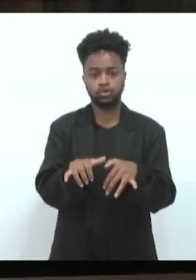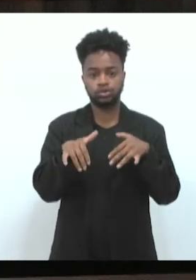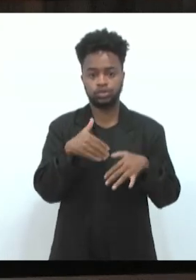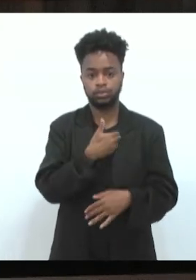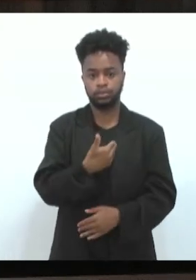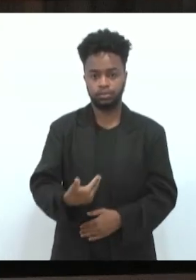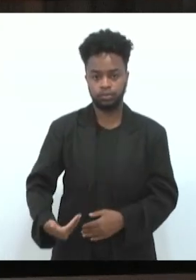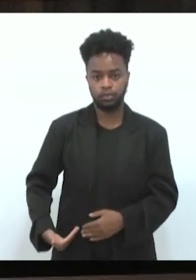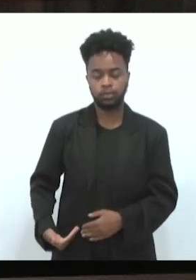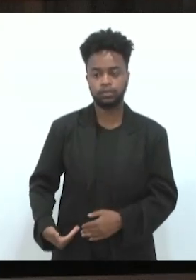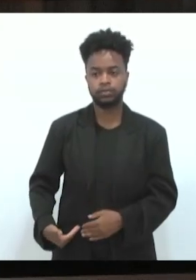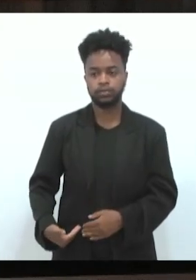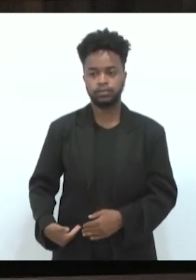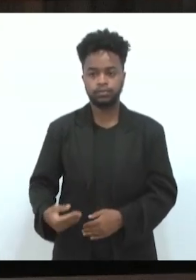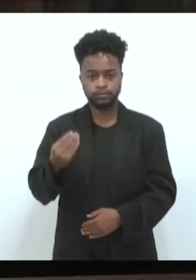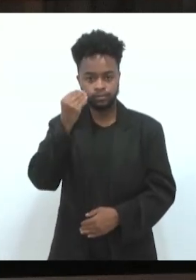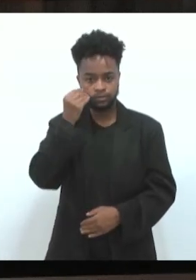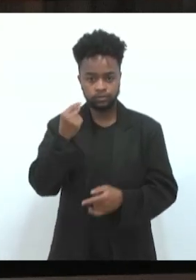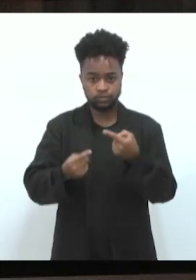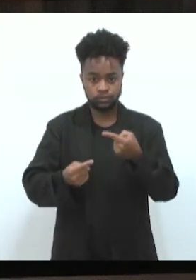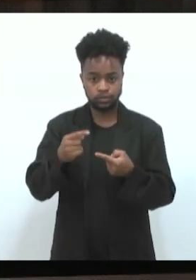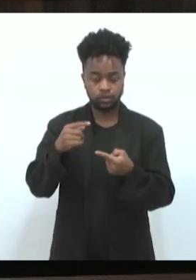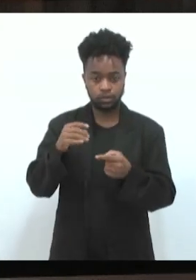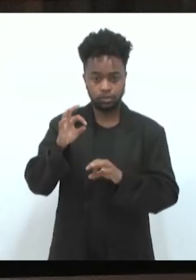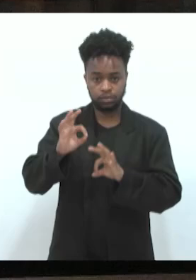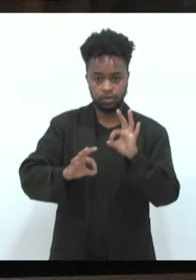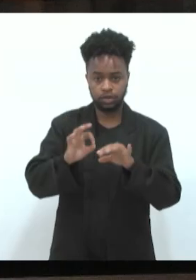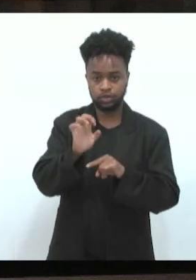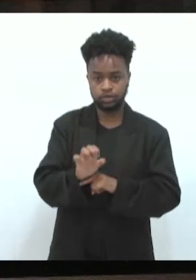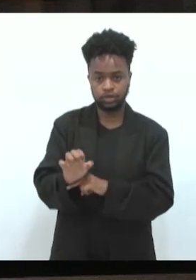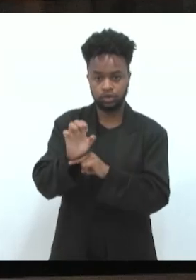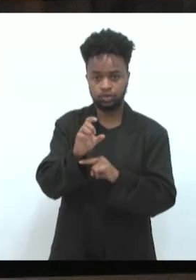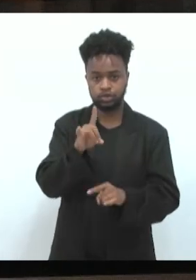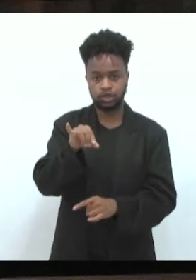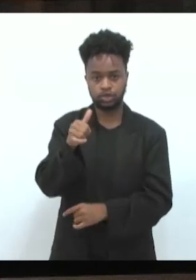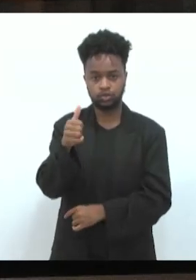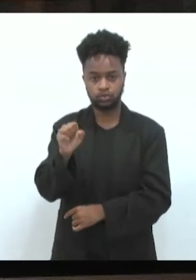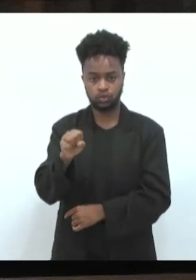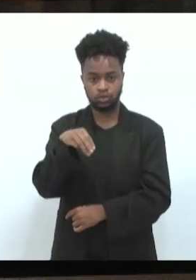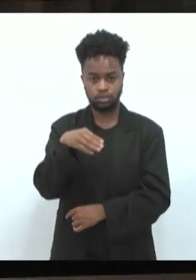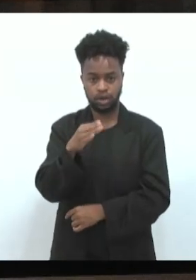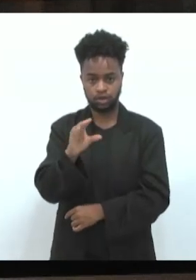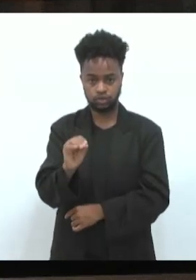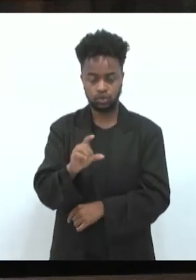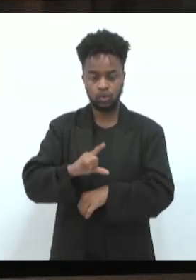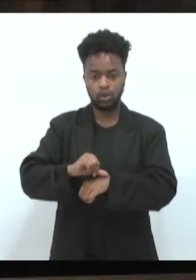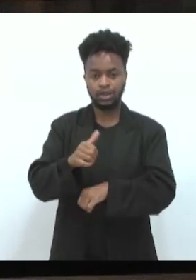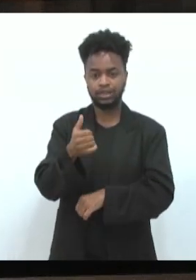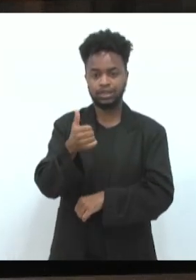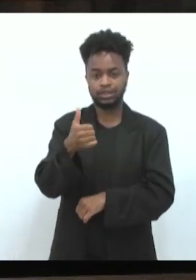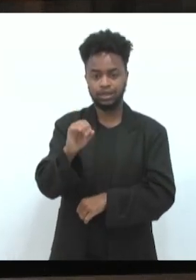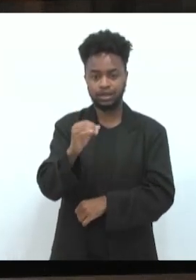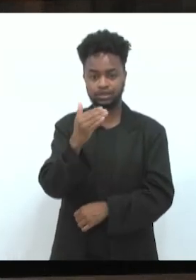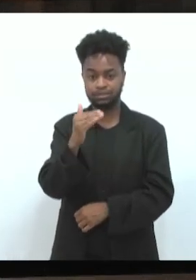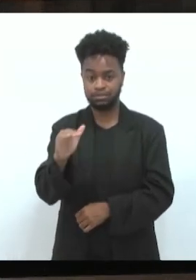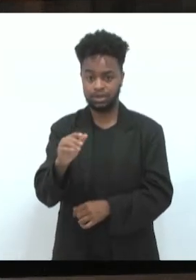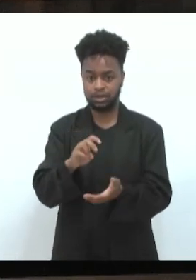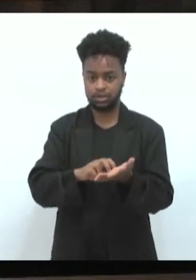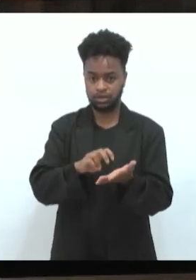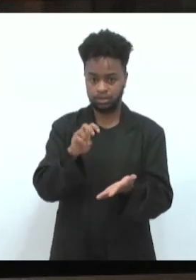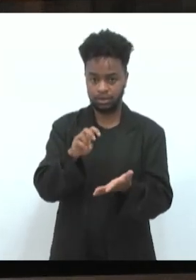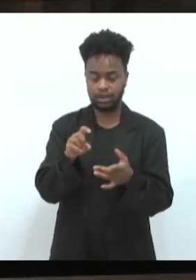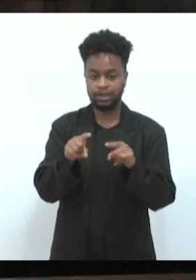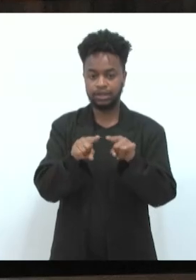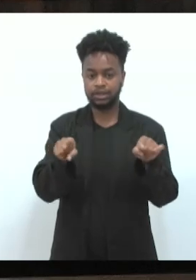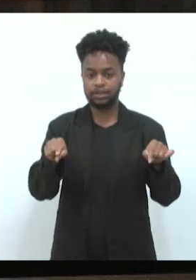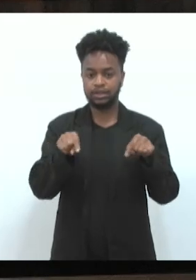o debate do Plano Estadual de Turismo no dia 18 de março, às 10h30 da manhã, na